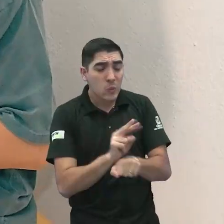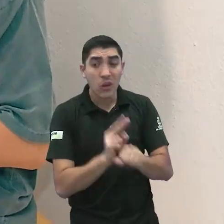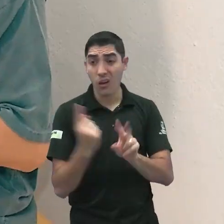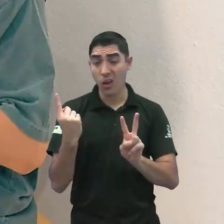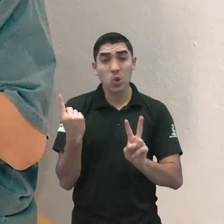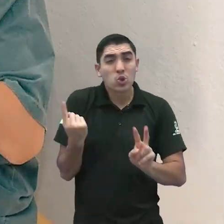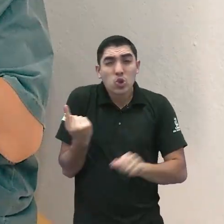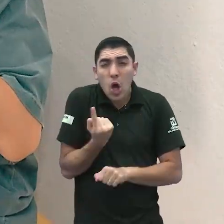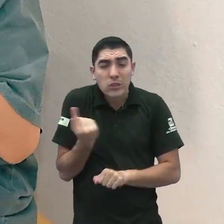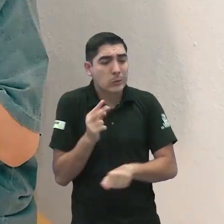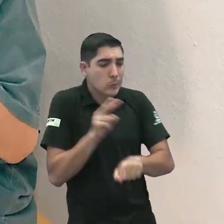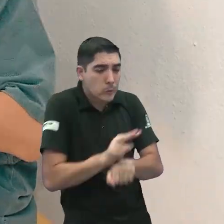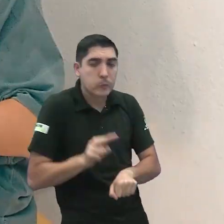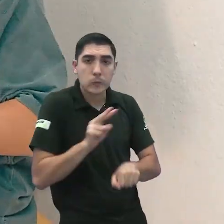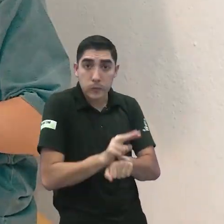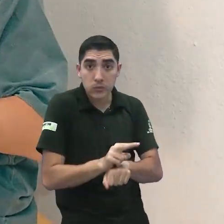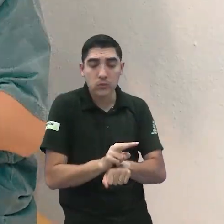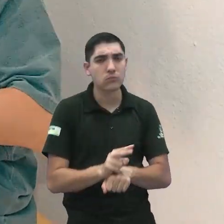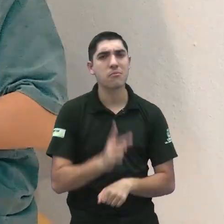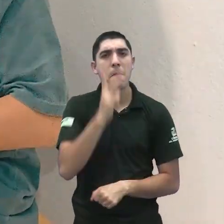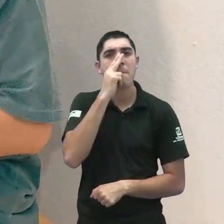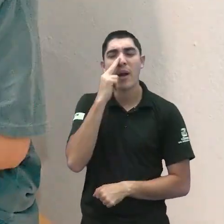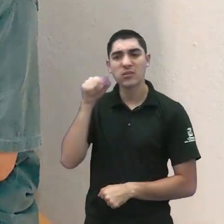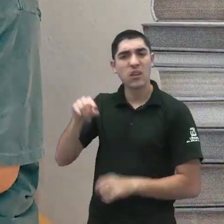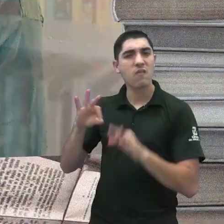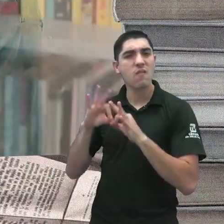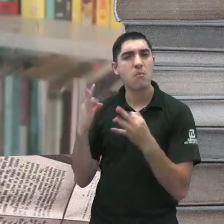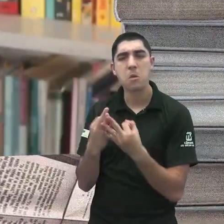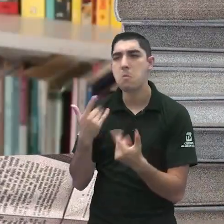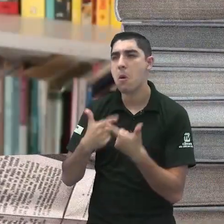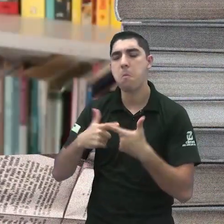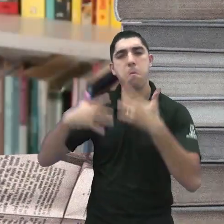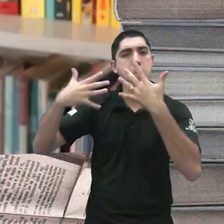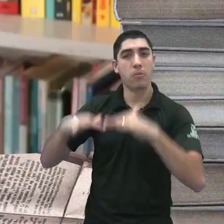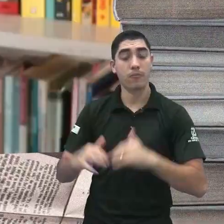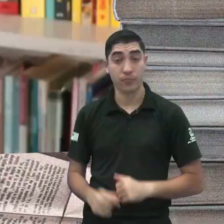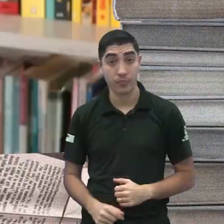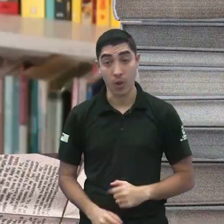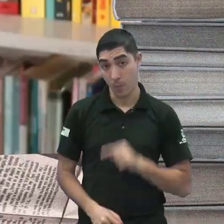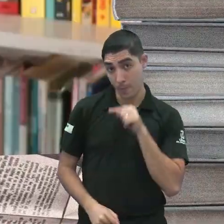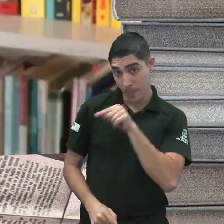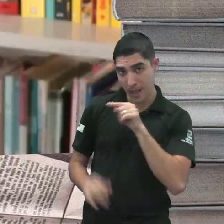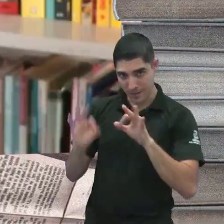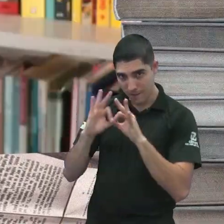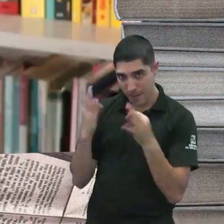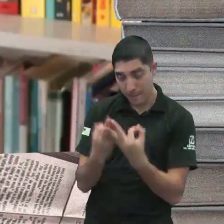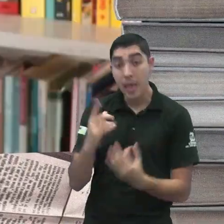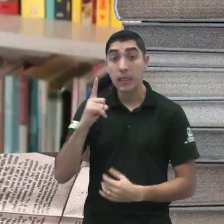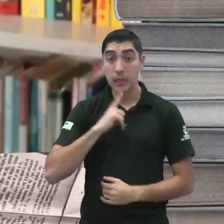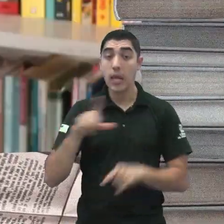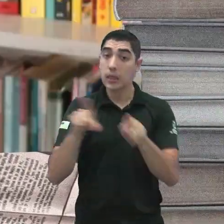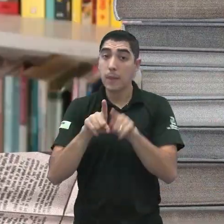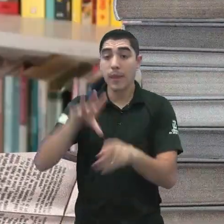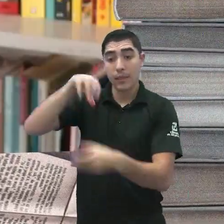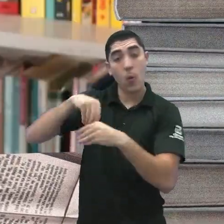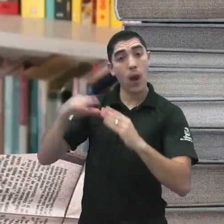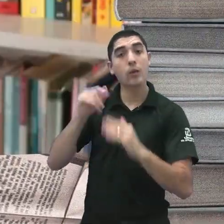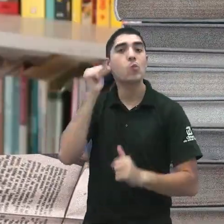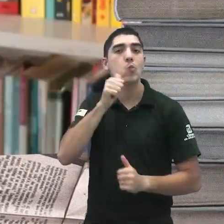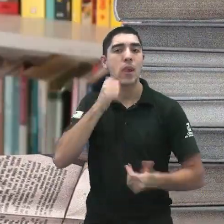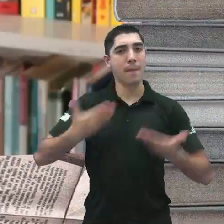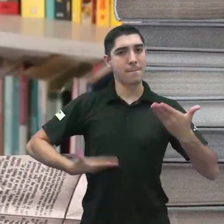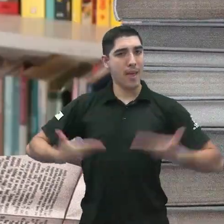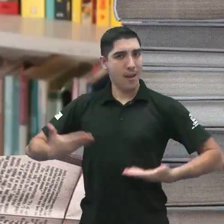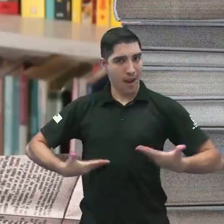daquele momento. É quase como um fracasso familiar. Essa família tinha dentro de casa a figura de uma babá,